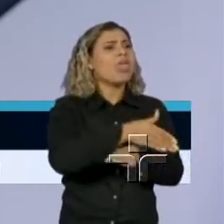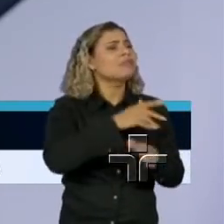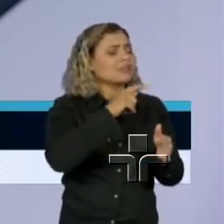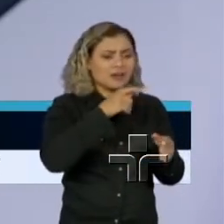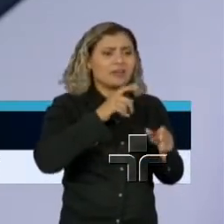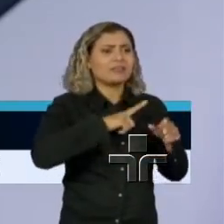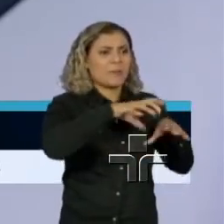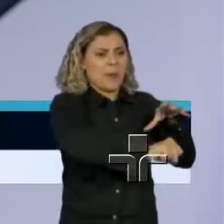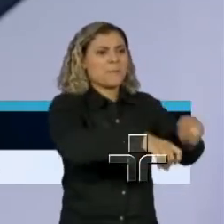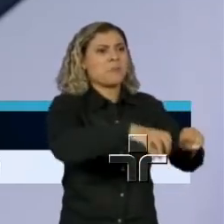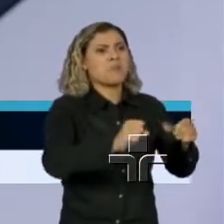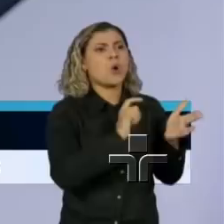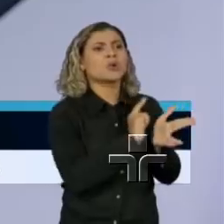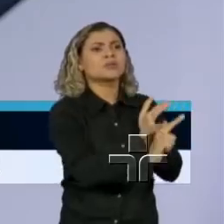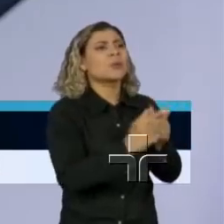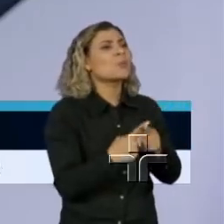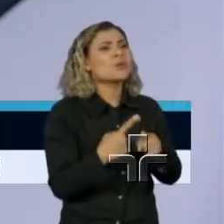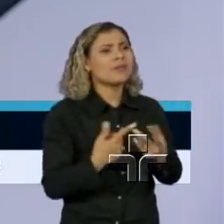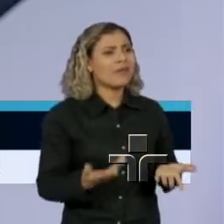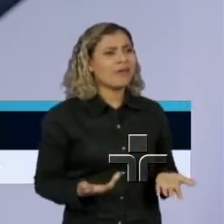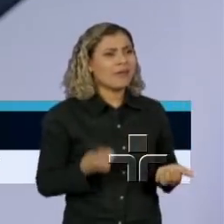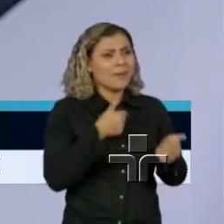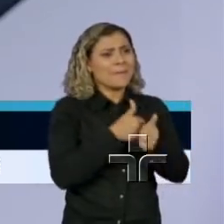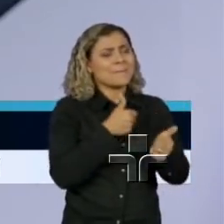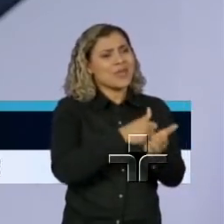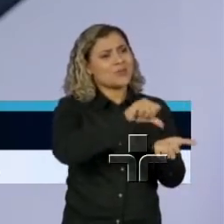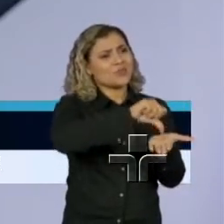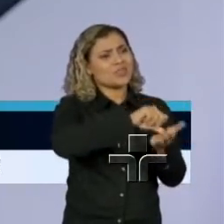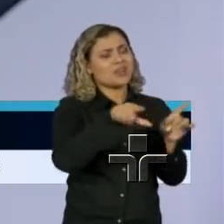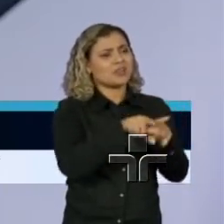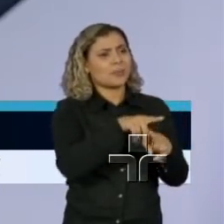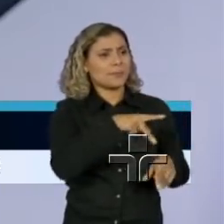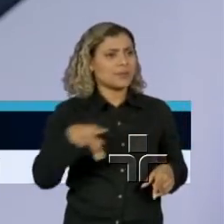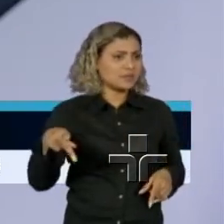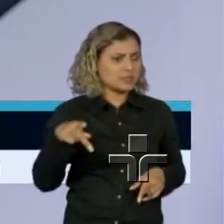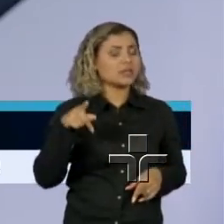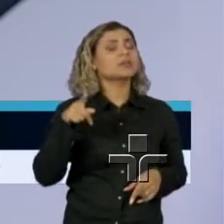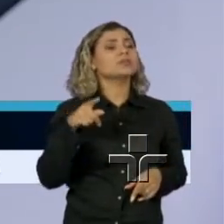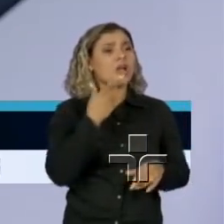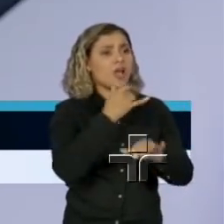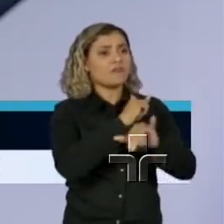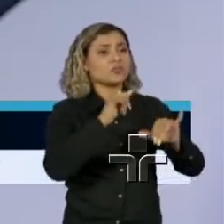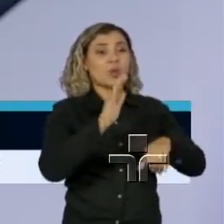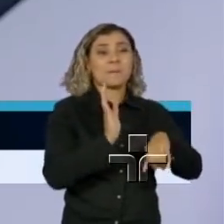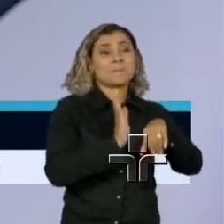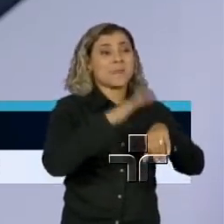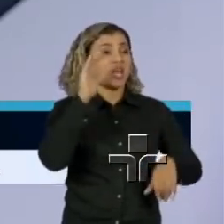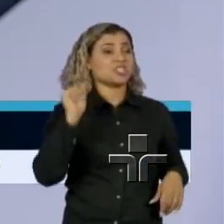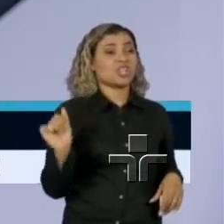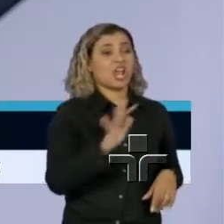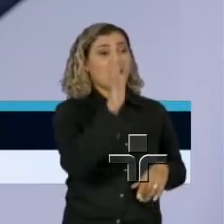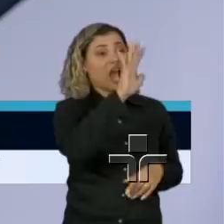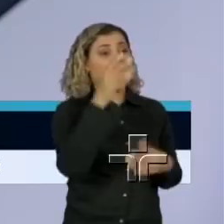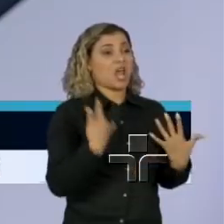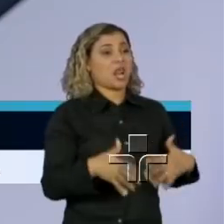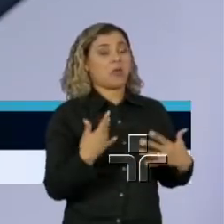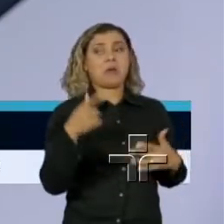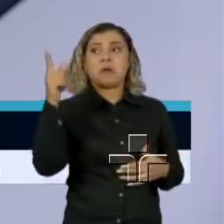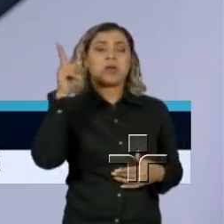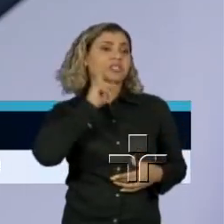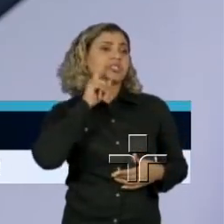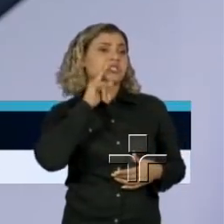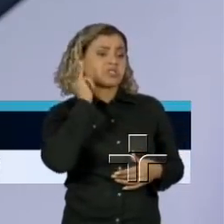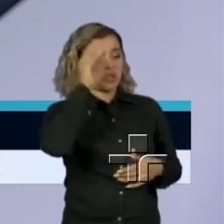mais próximo do Irã, essa base que o presidente dos Estados Unidos disse que era a mais valiosa de todas, que custou muito mais, essa coisa